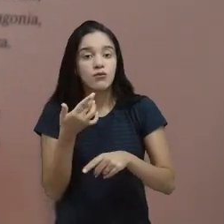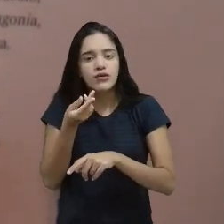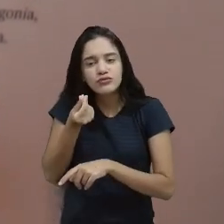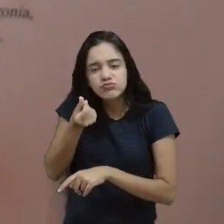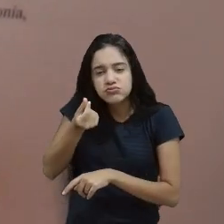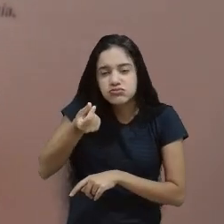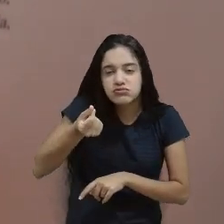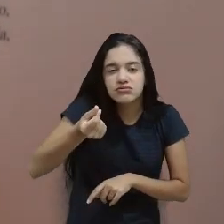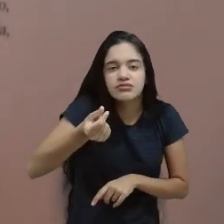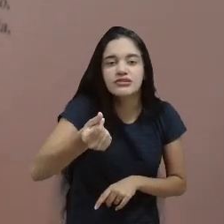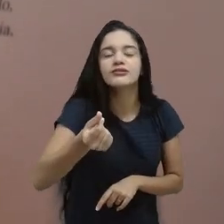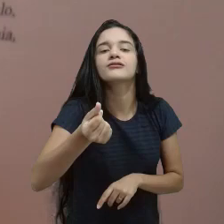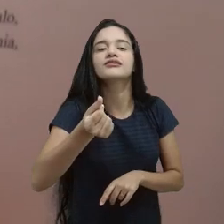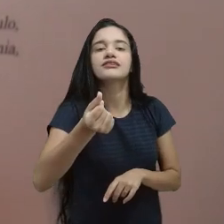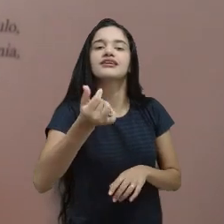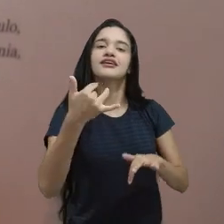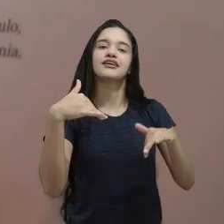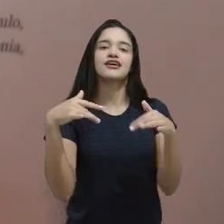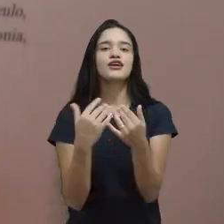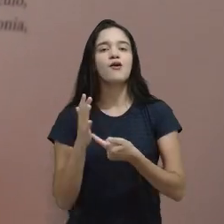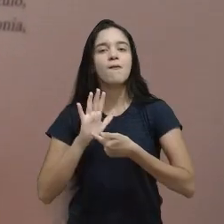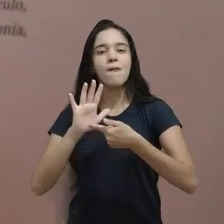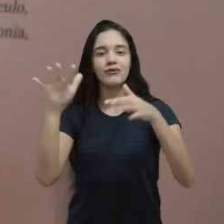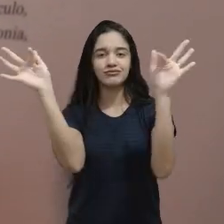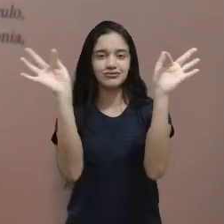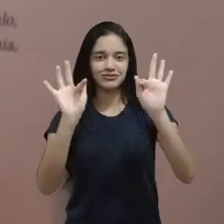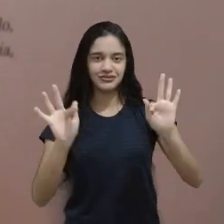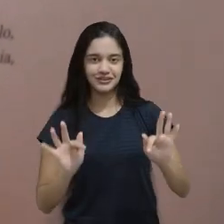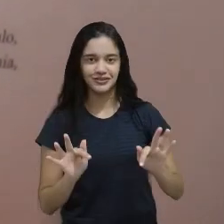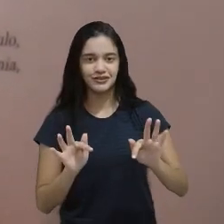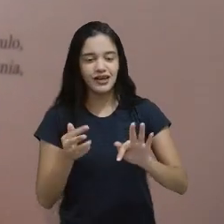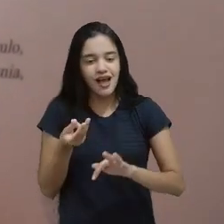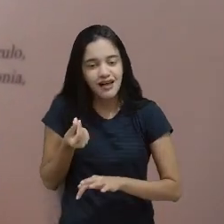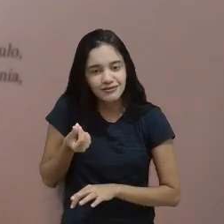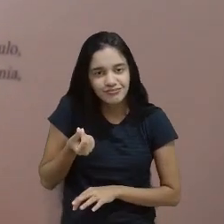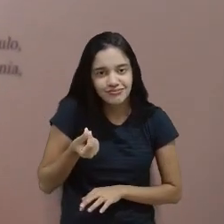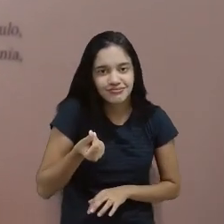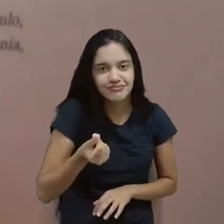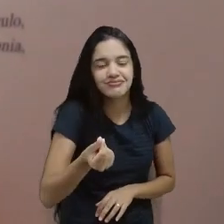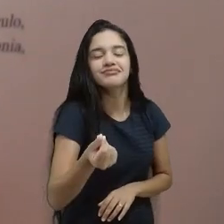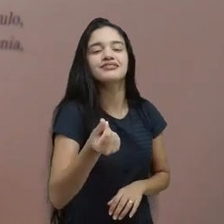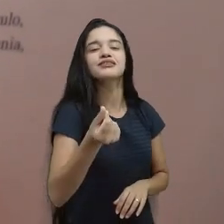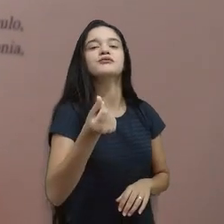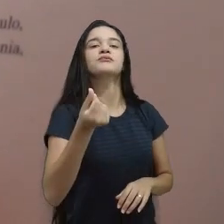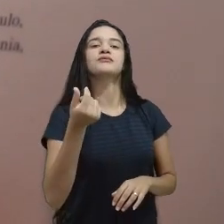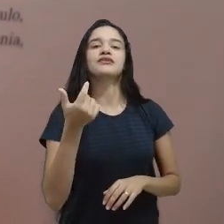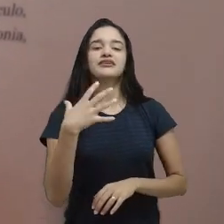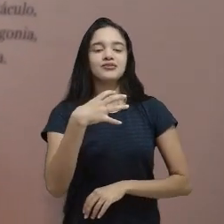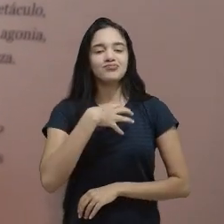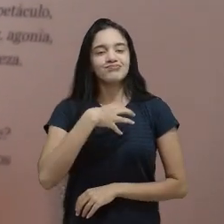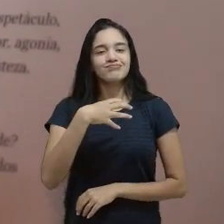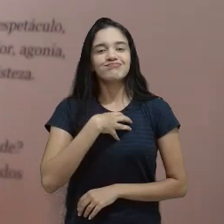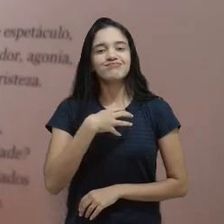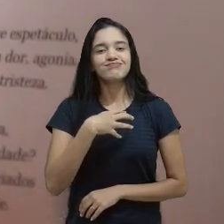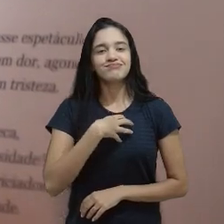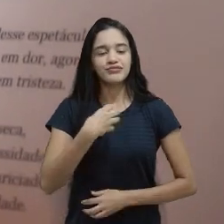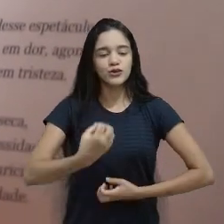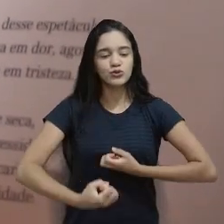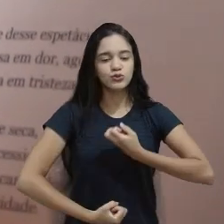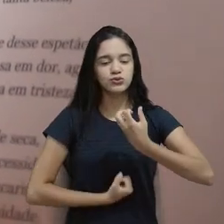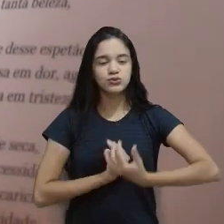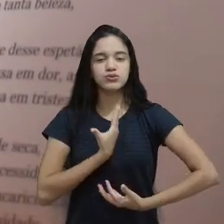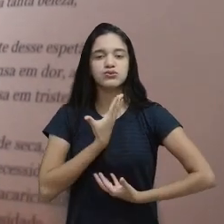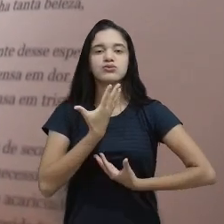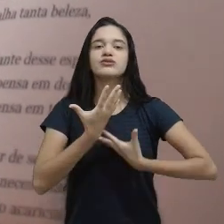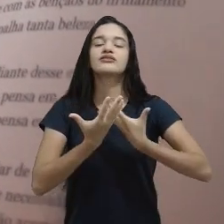e materializa felicidades. Eternamente renovada, ela acende as alvoradas